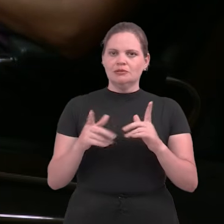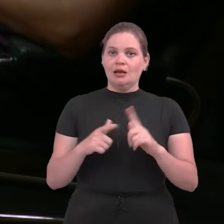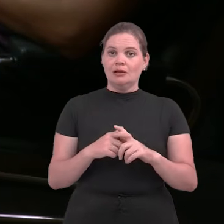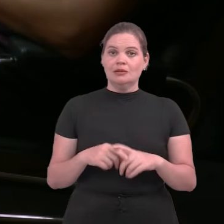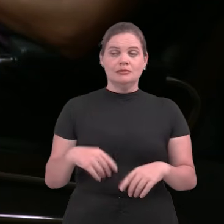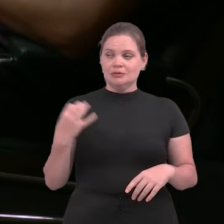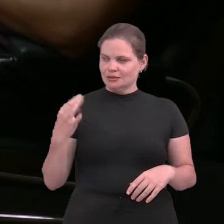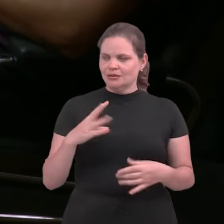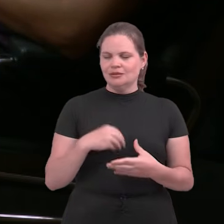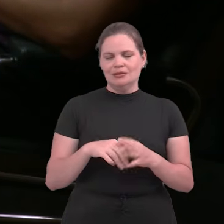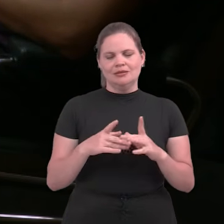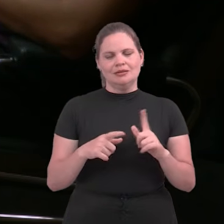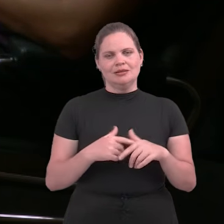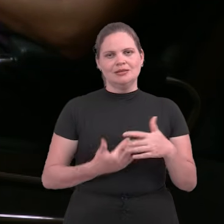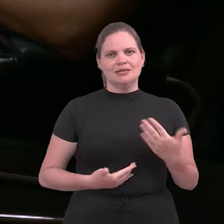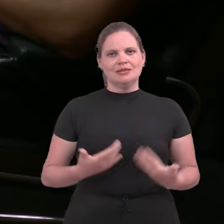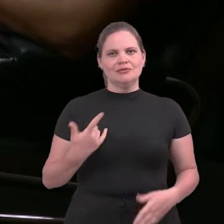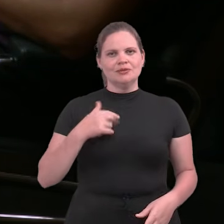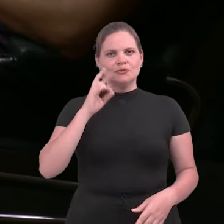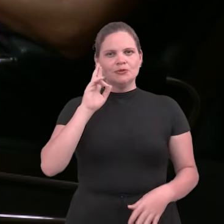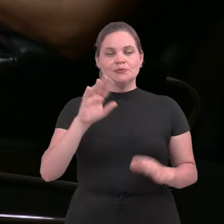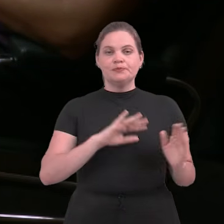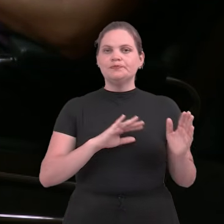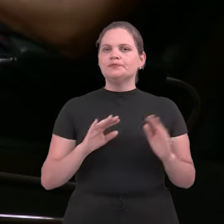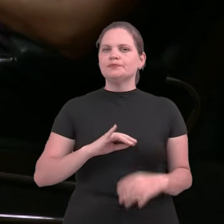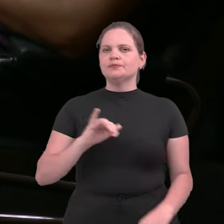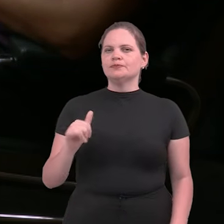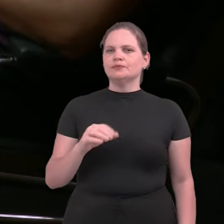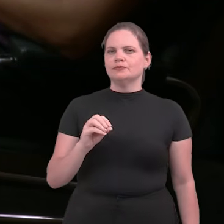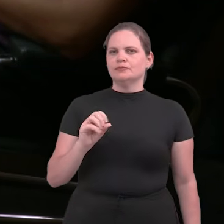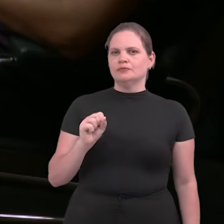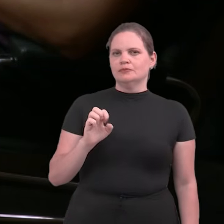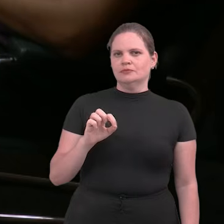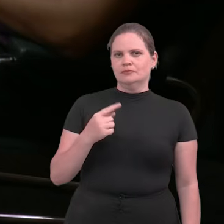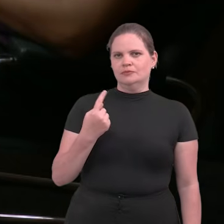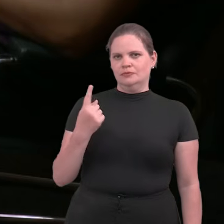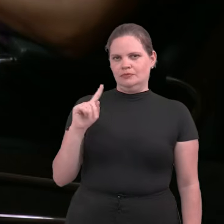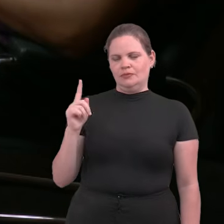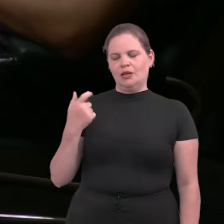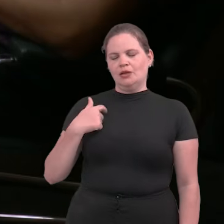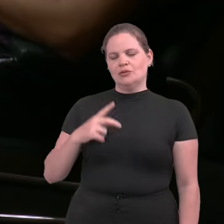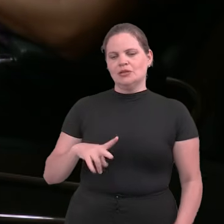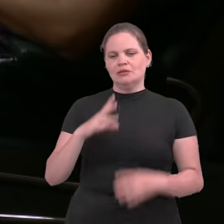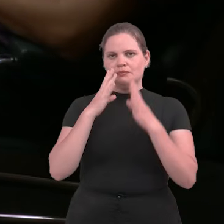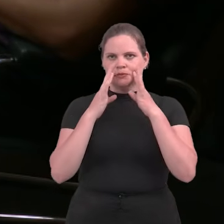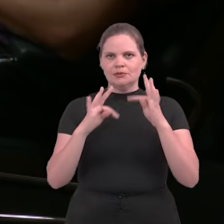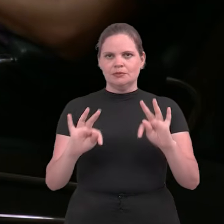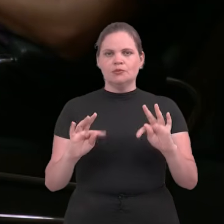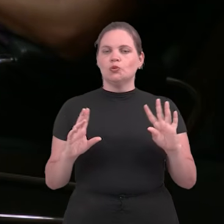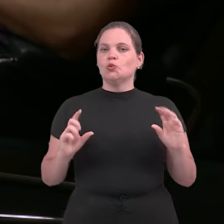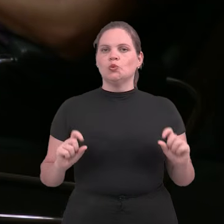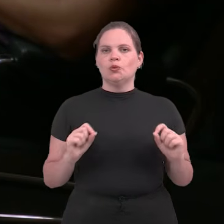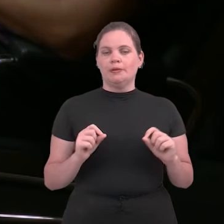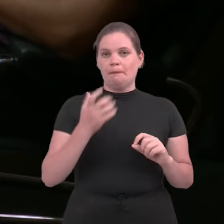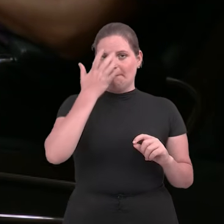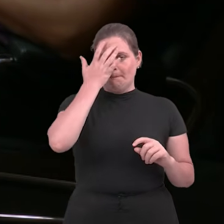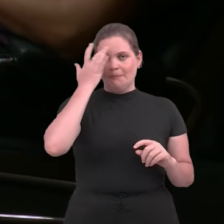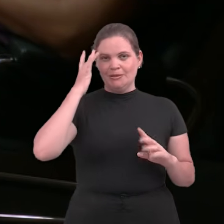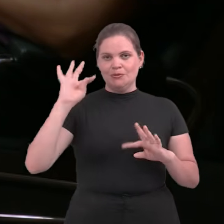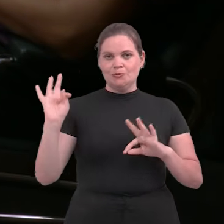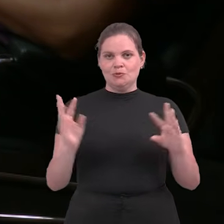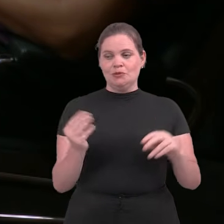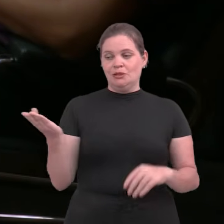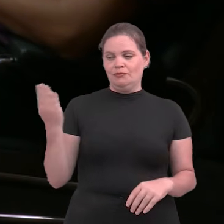servindo ao Senhor, né? Irmão José, uma coisa que eu sempre testifico aqui, o irmão também é mais um. Todos os irmãos que vêm aqui